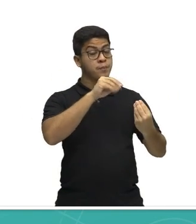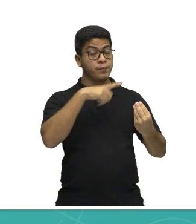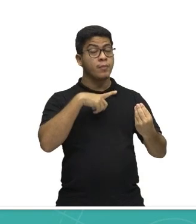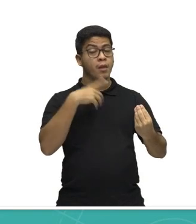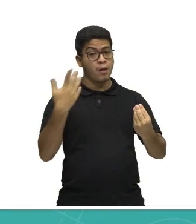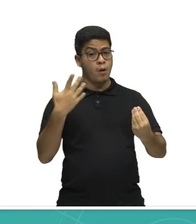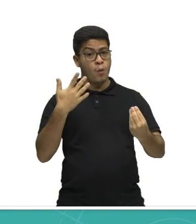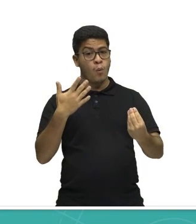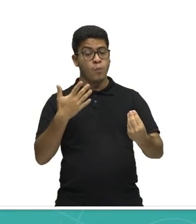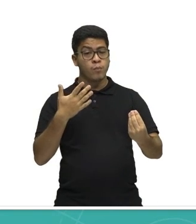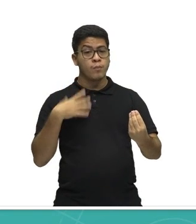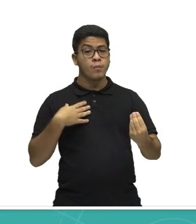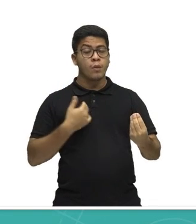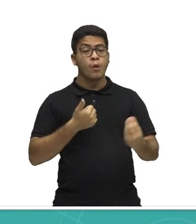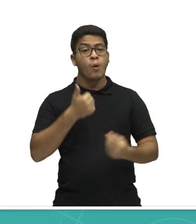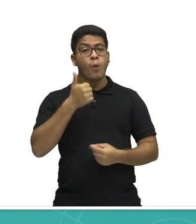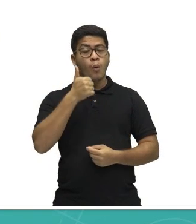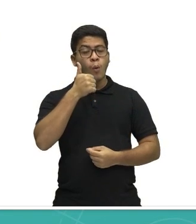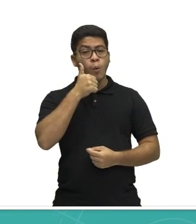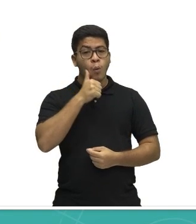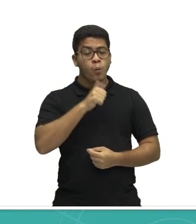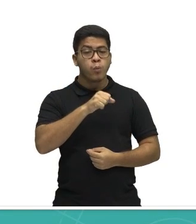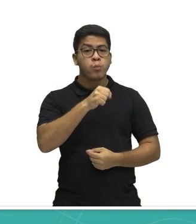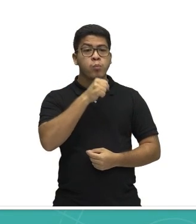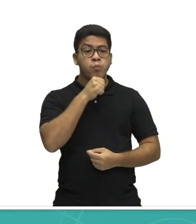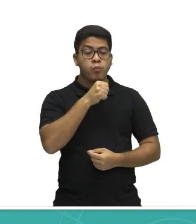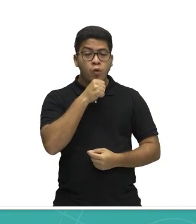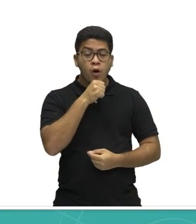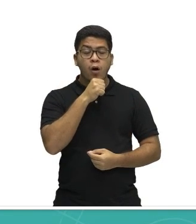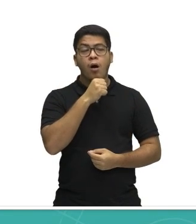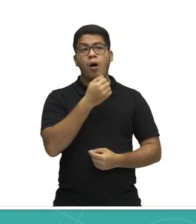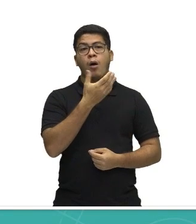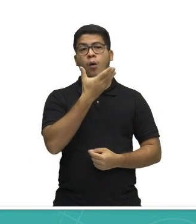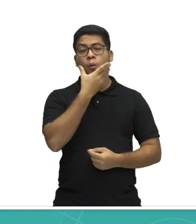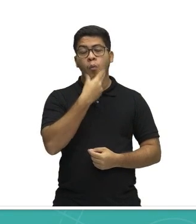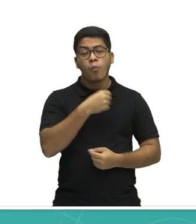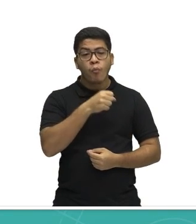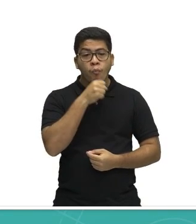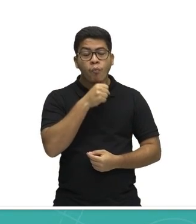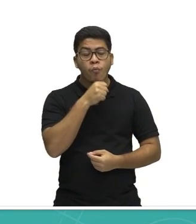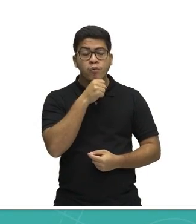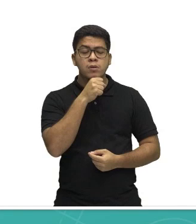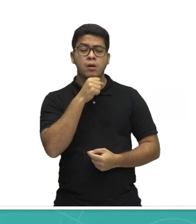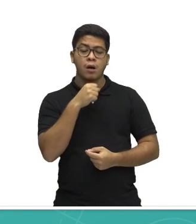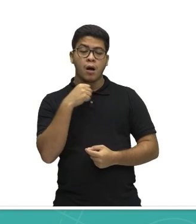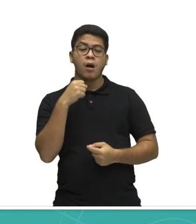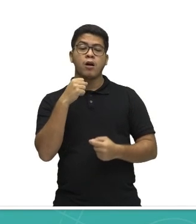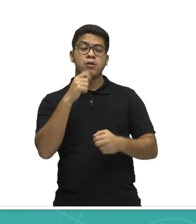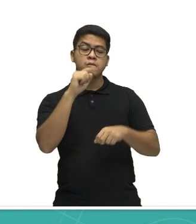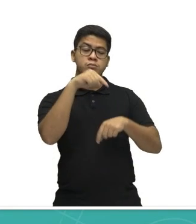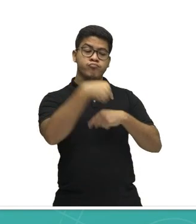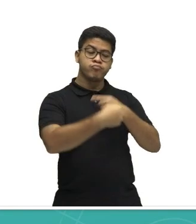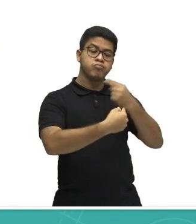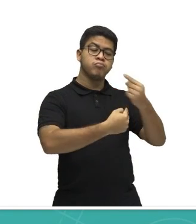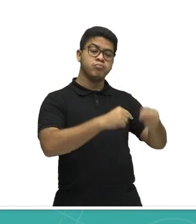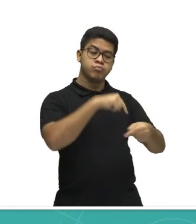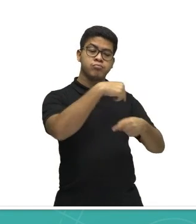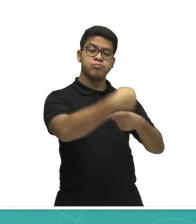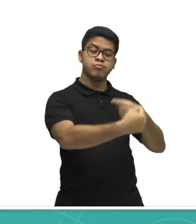para os pais para os filhos para o neto. Então, assim, vai passando de geração em